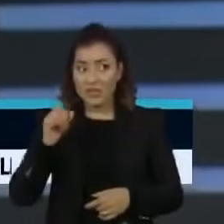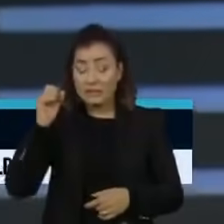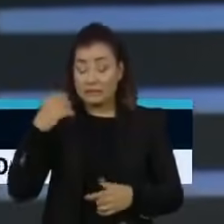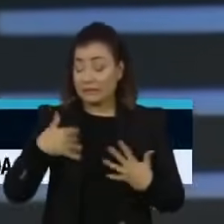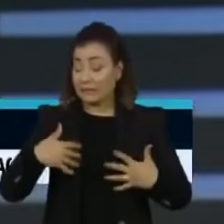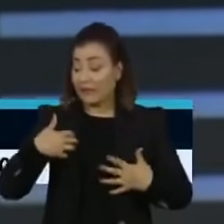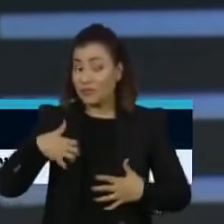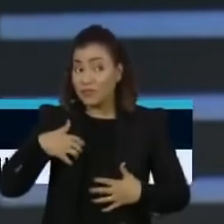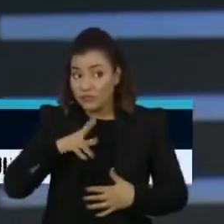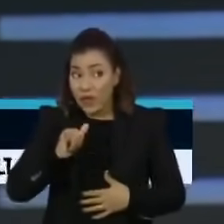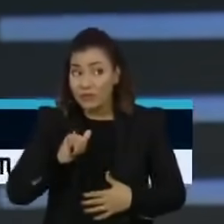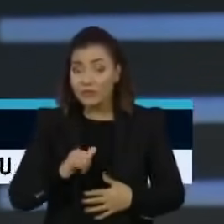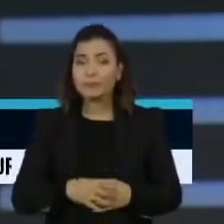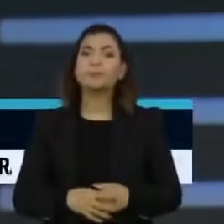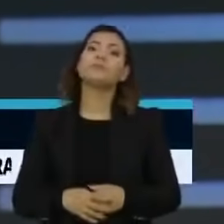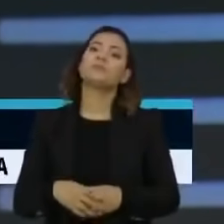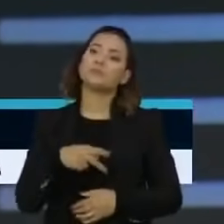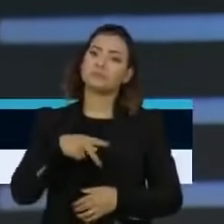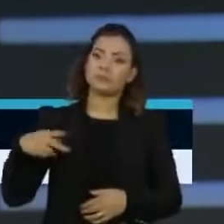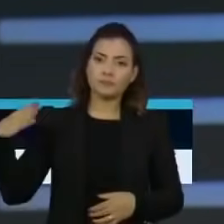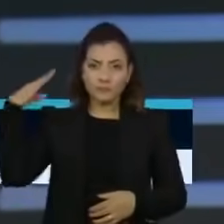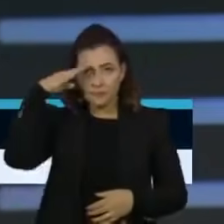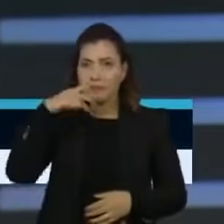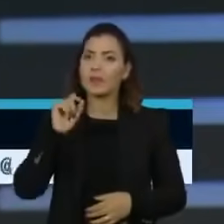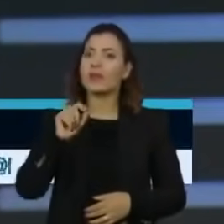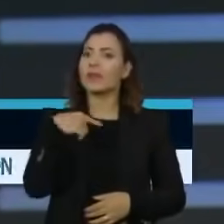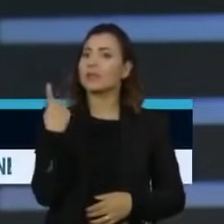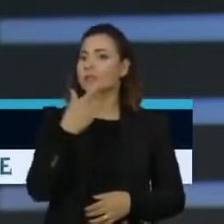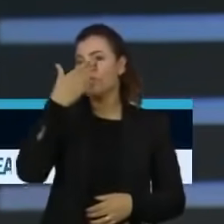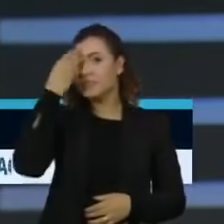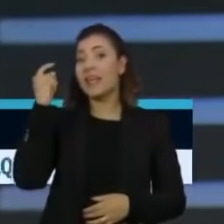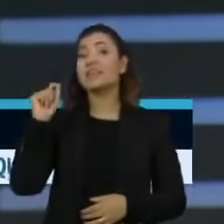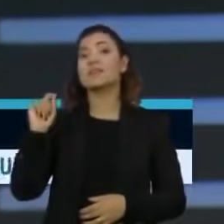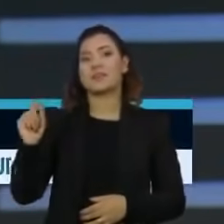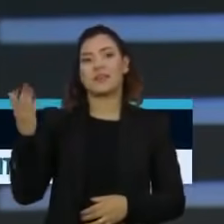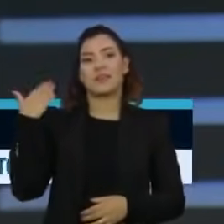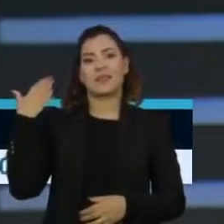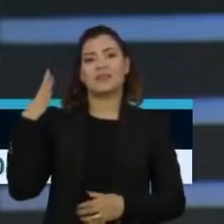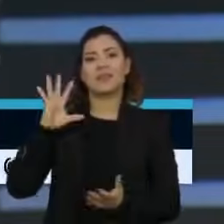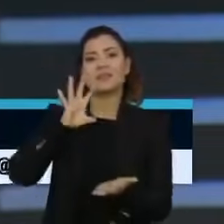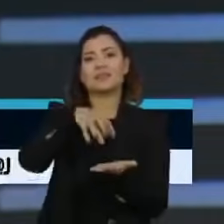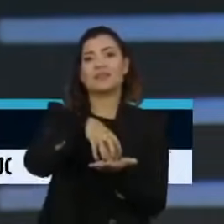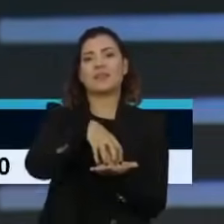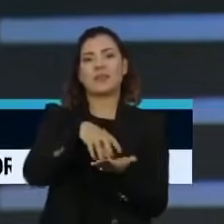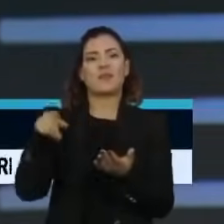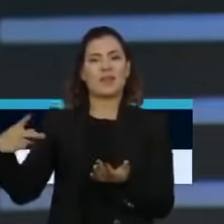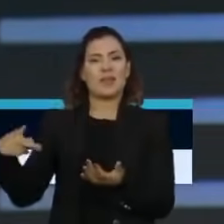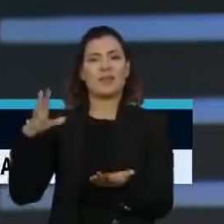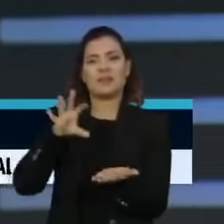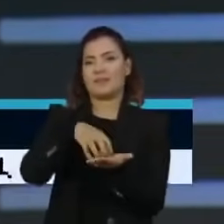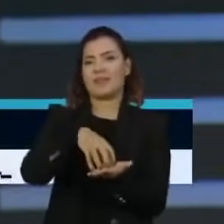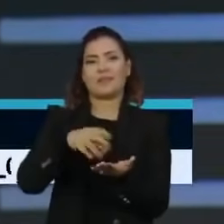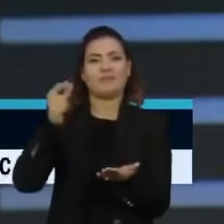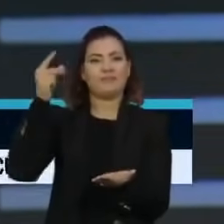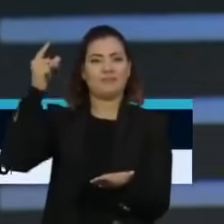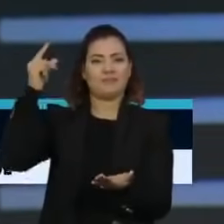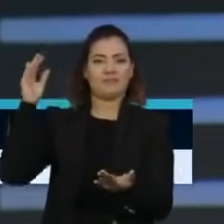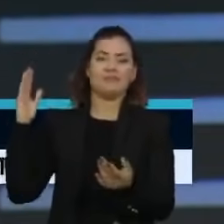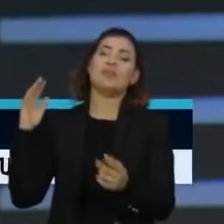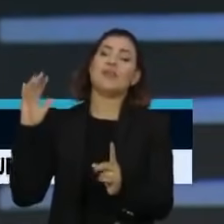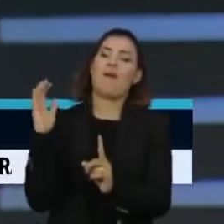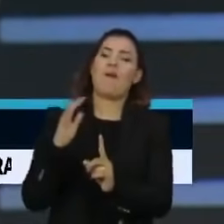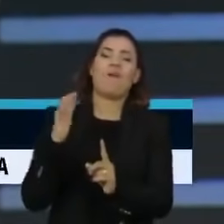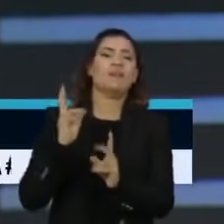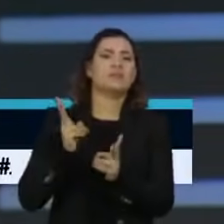eu acho que o bolsonaro a gente esquece que ele foi muito tempo do Central na ele conhece os modos fisiológicos